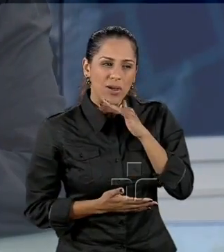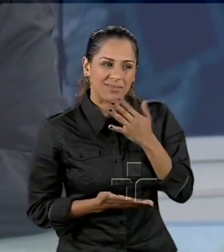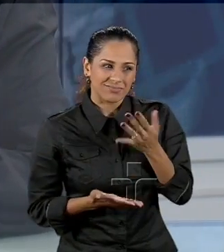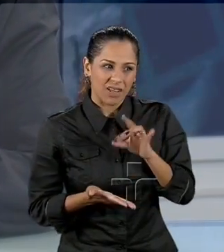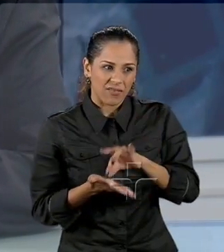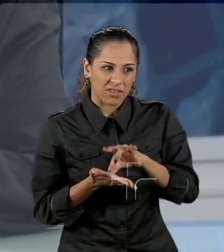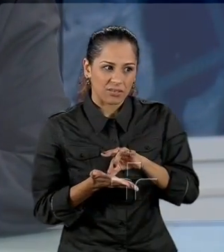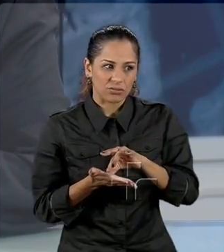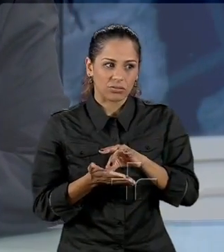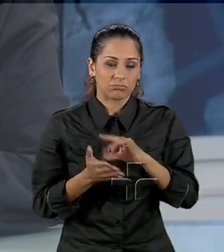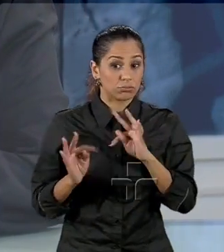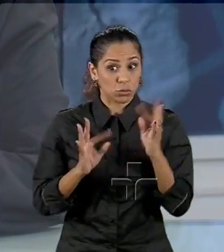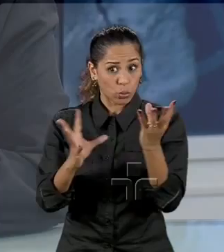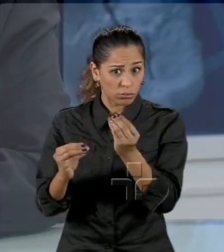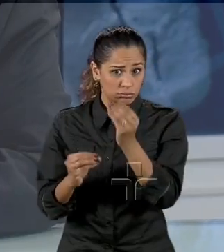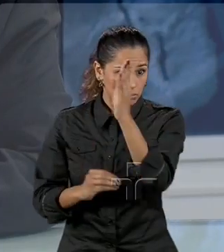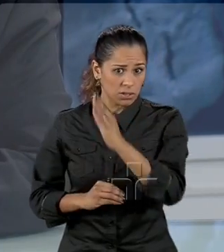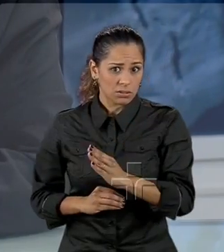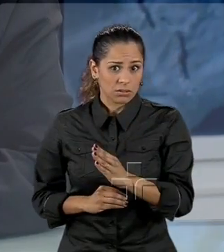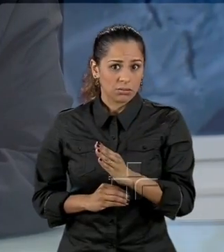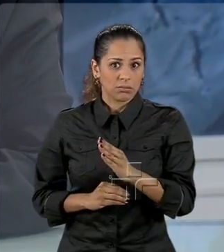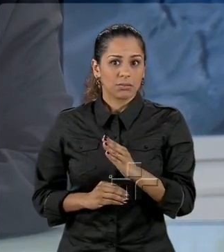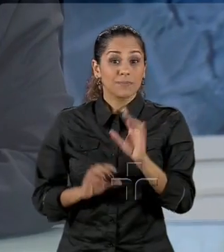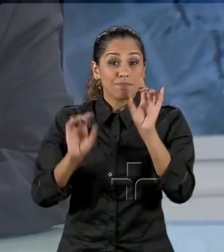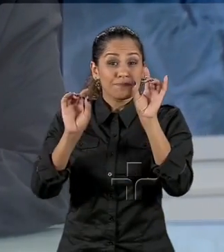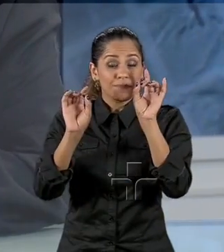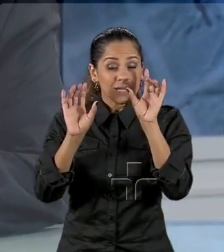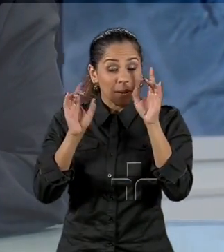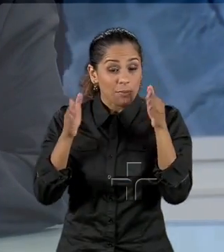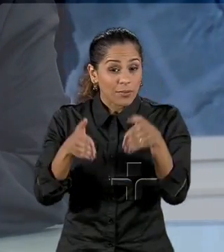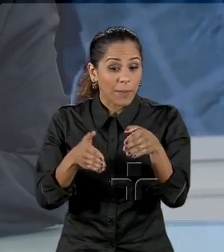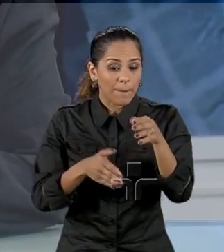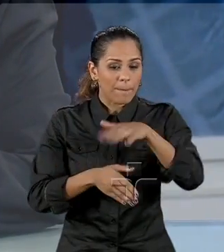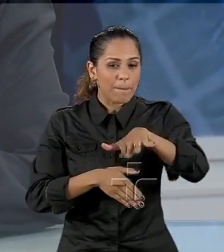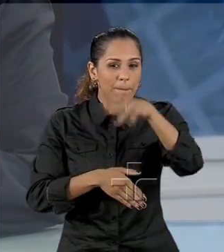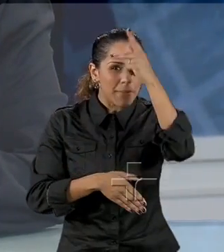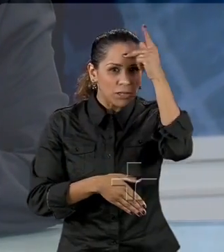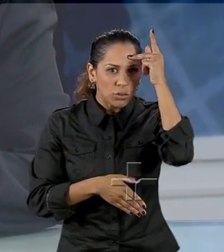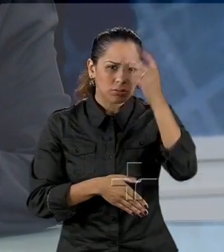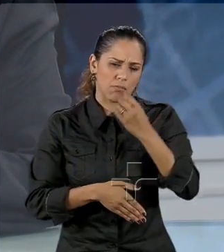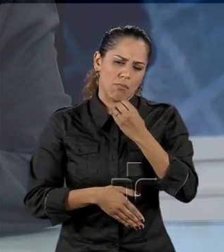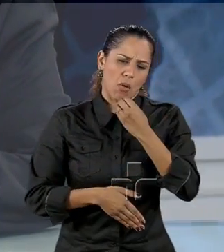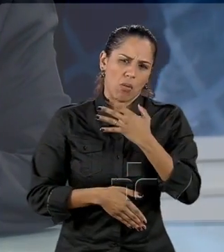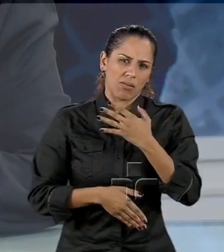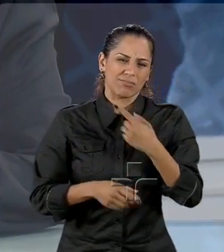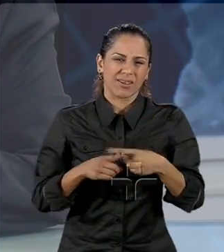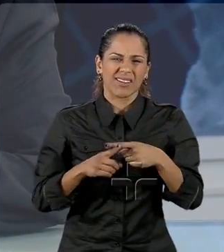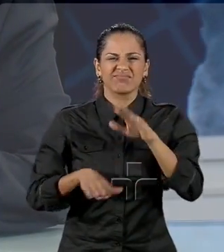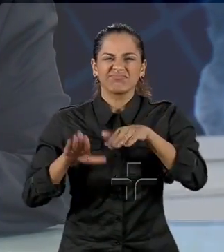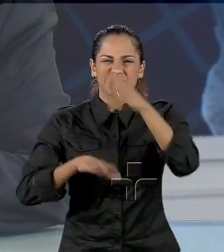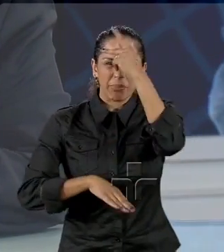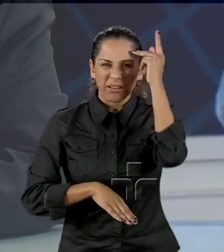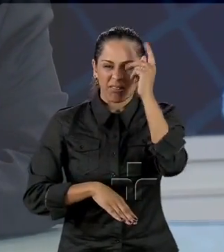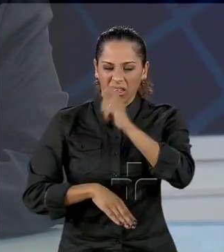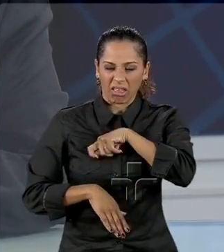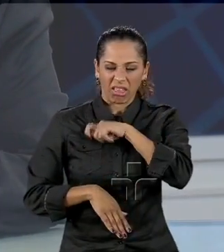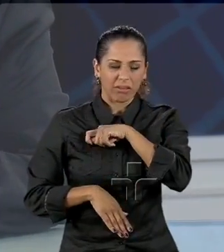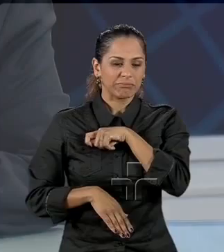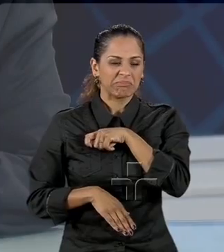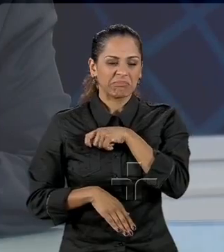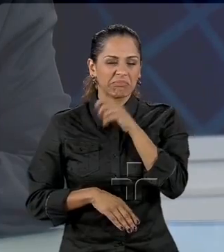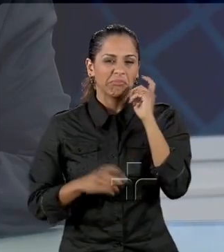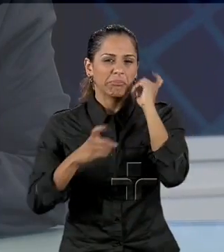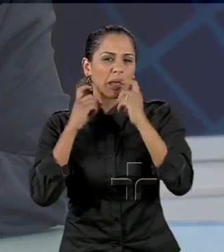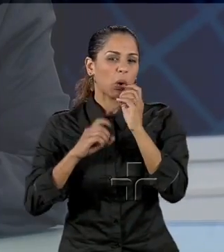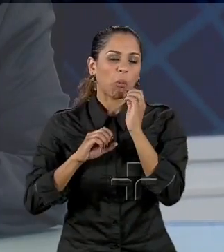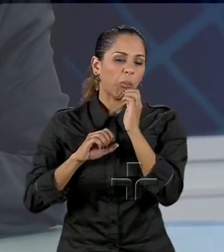né, especialmente para quem é gente de bem, porque é claro que gente do mal não se preocupa tanto com essa questão, até ele gosta muito que